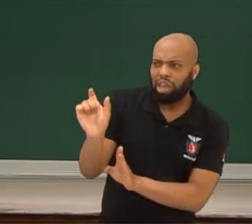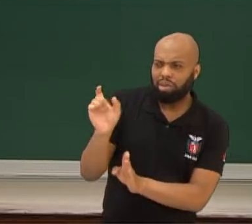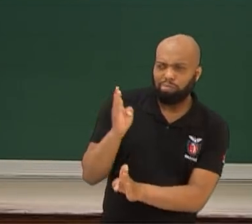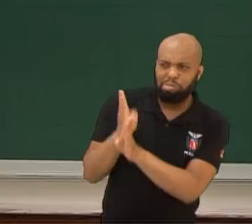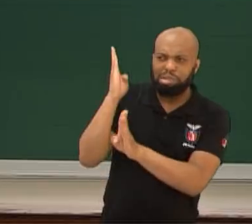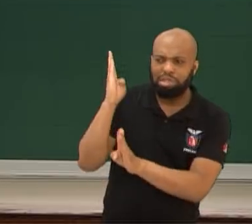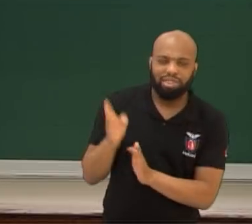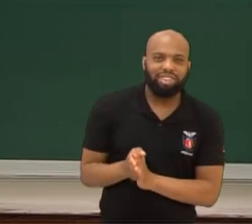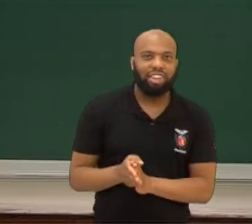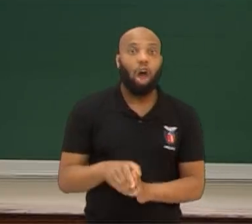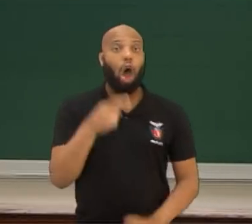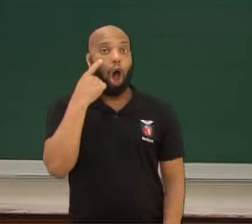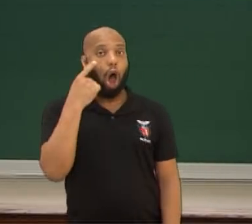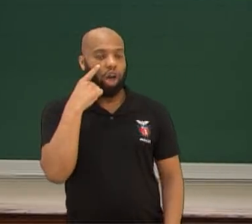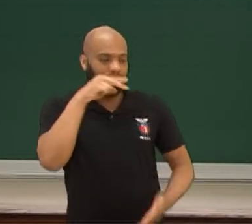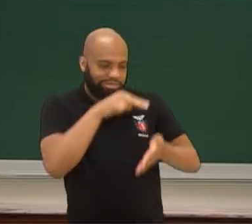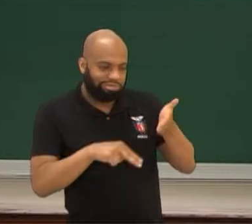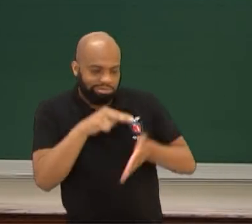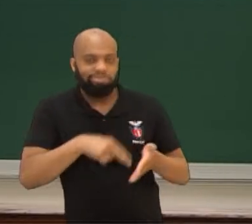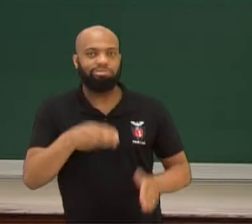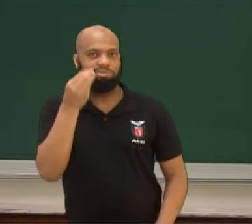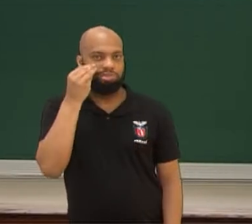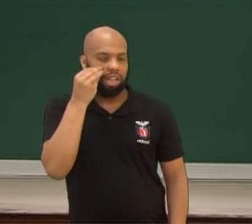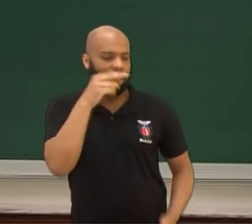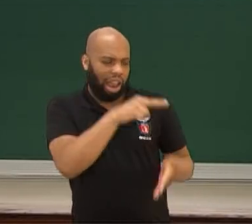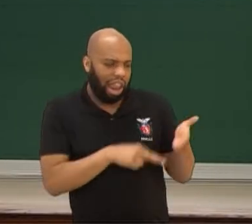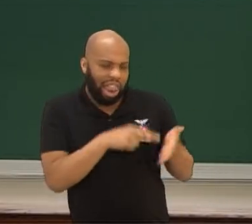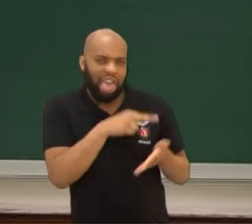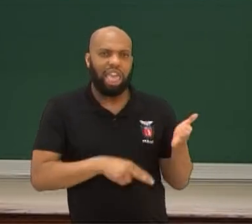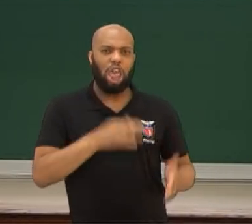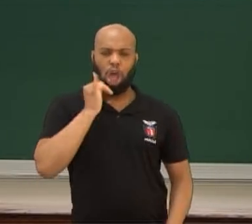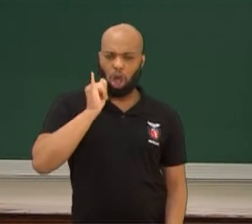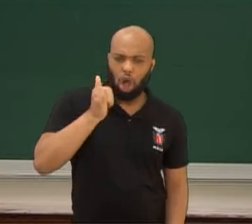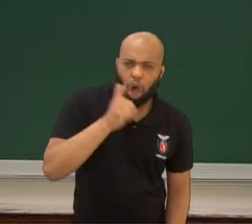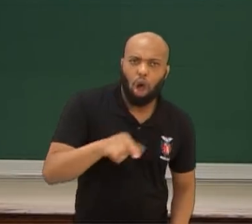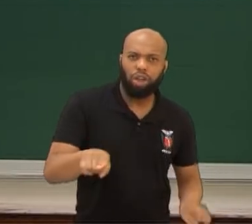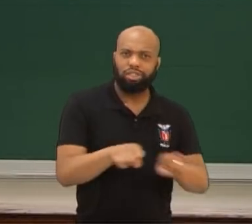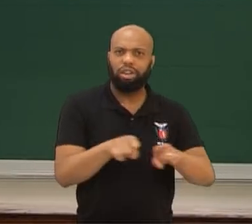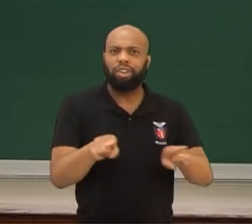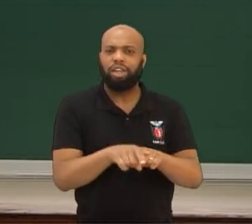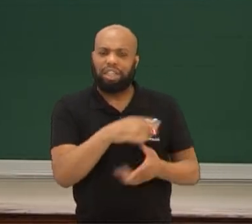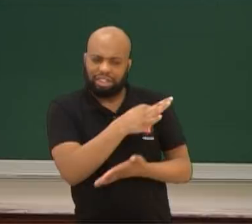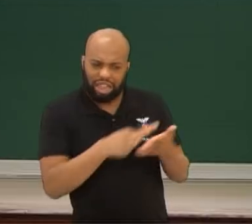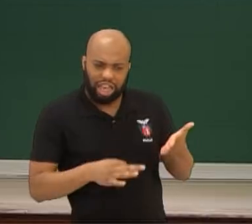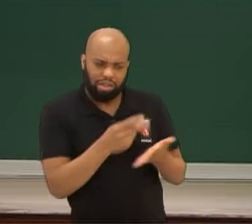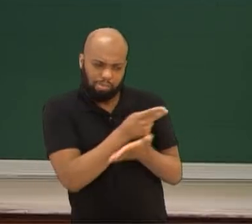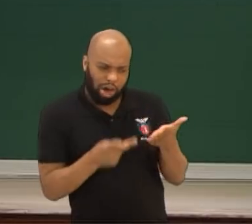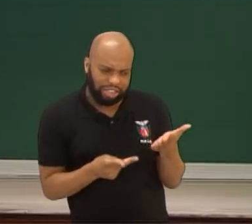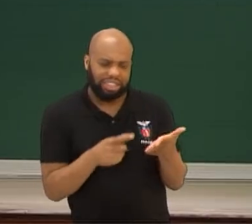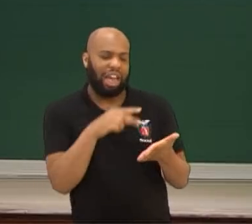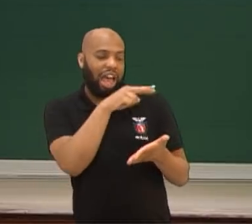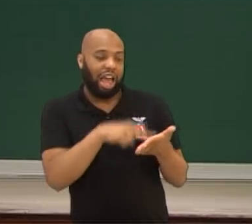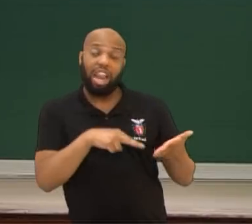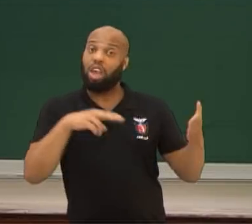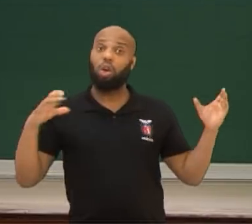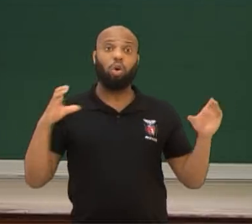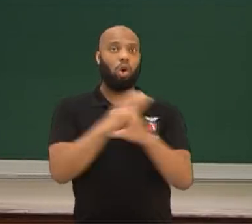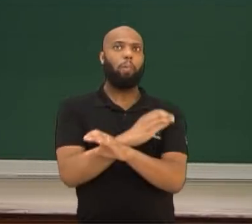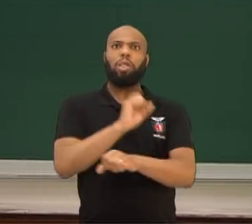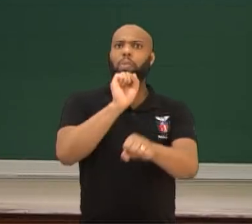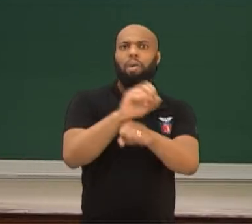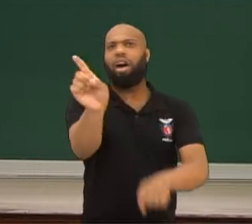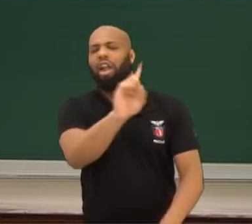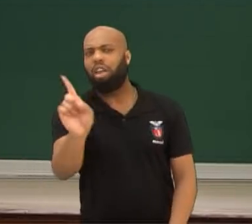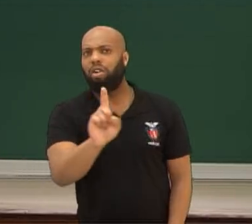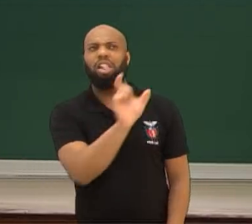assim, procure ler ali o romance, o conto, a crônica, a poesia. Primeiro, lê tudo de uma vez, não precisa ficar fazendo pausa